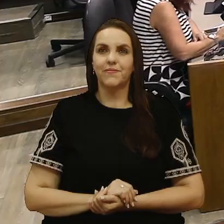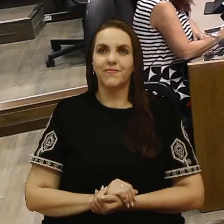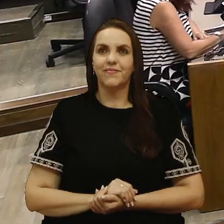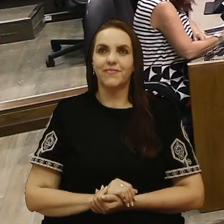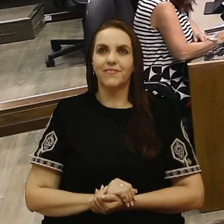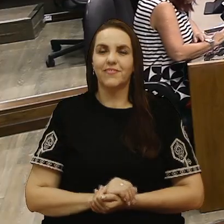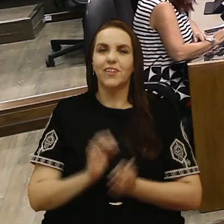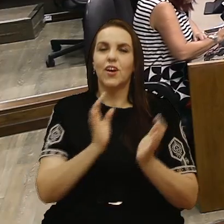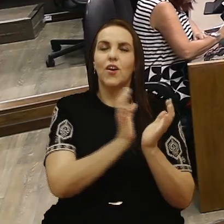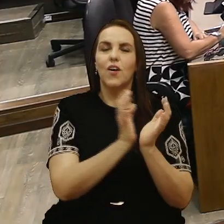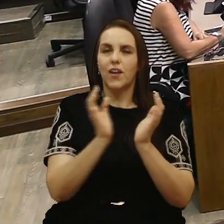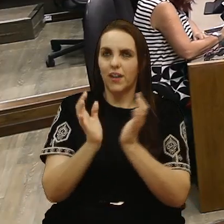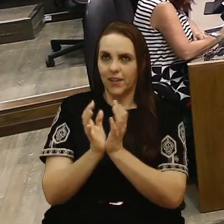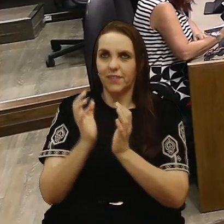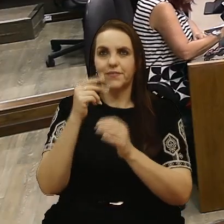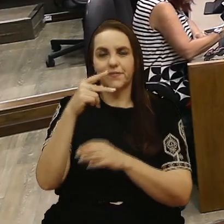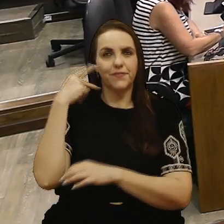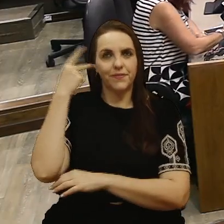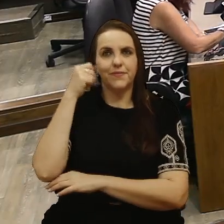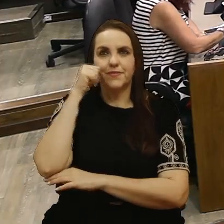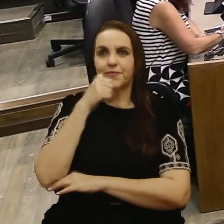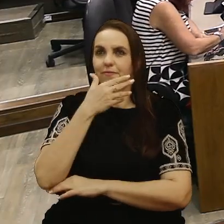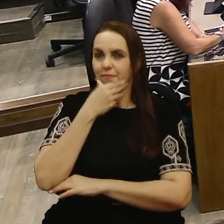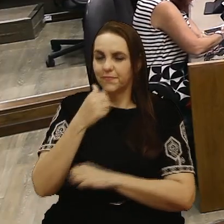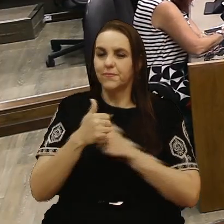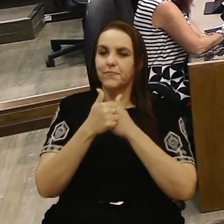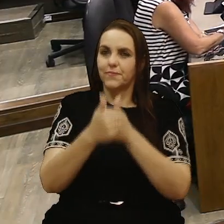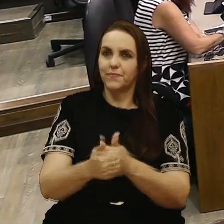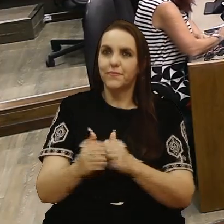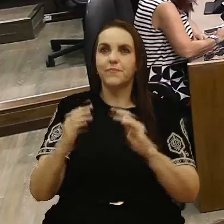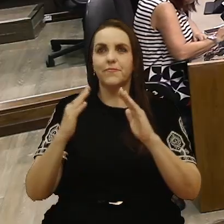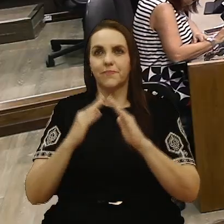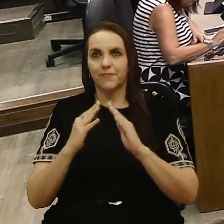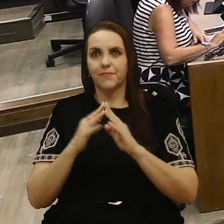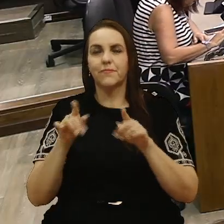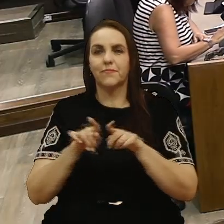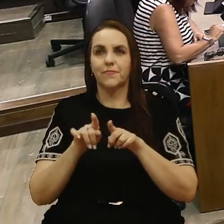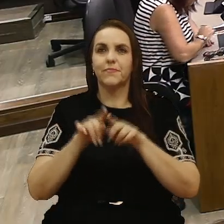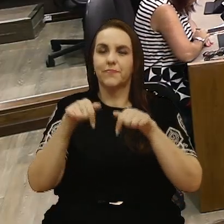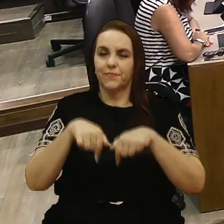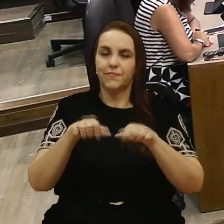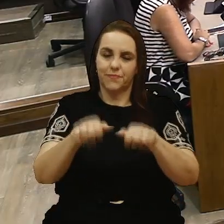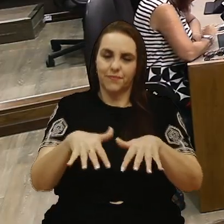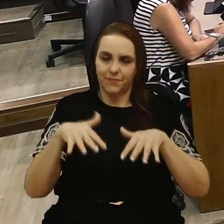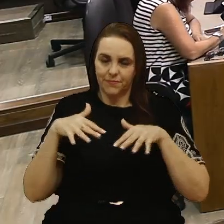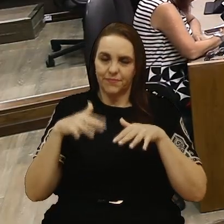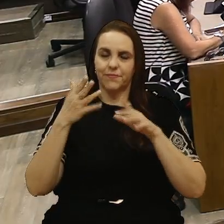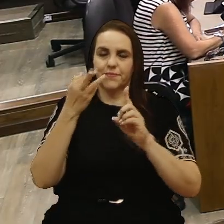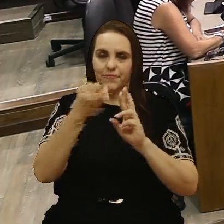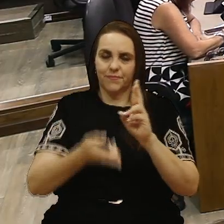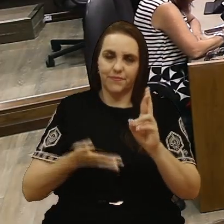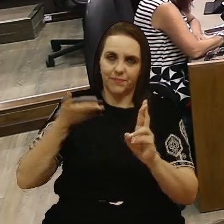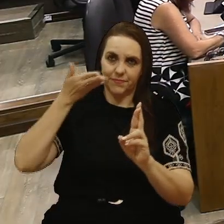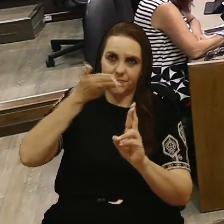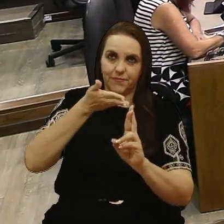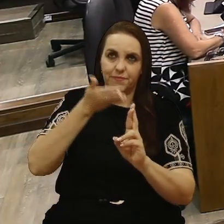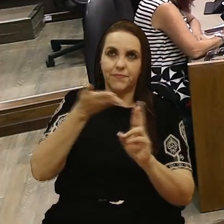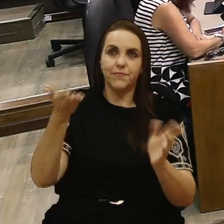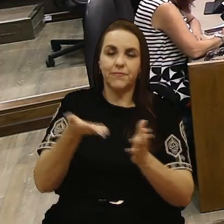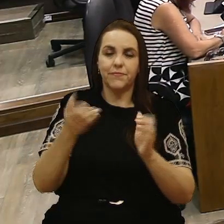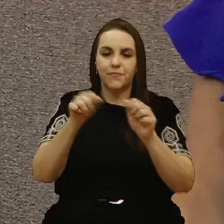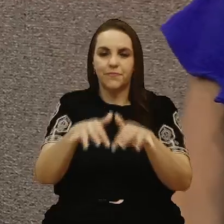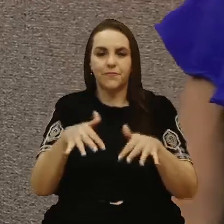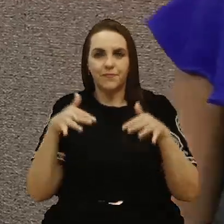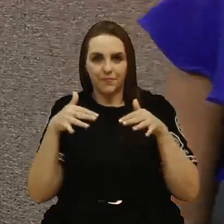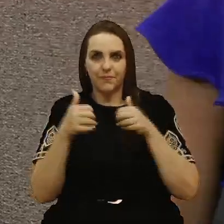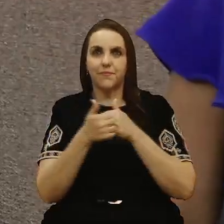Bom, colegas vereadores, quem nos acompanha hoje de casa, quem está aqui no plenário, quero fazer uma referência a todos que estão aqui no plenário acompanhando hoje conosco,